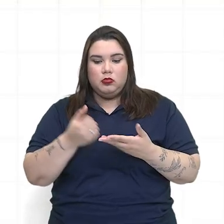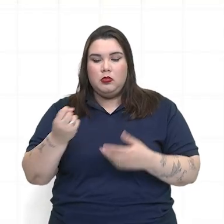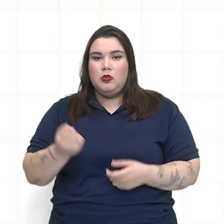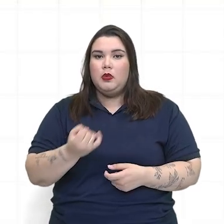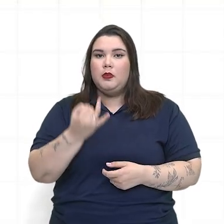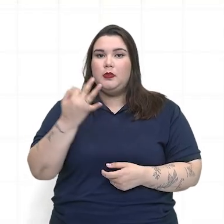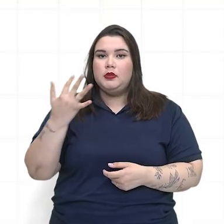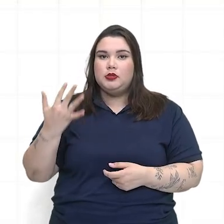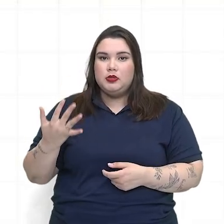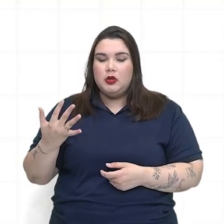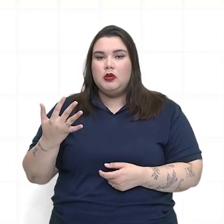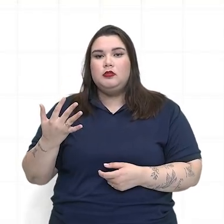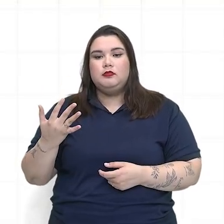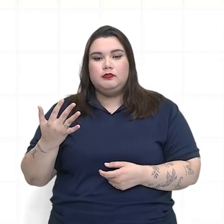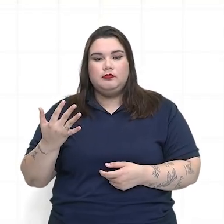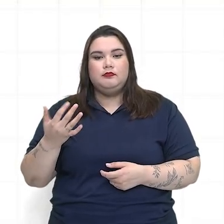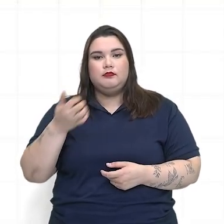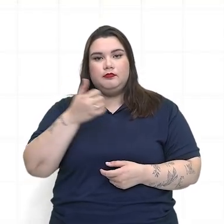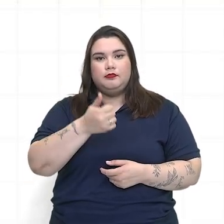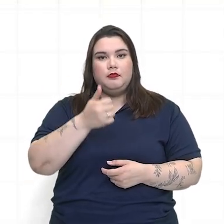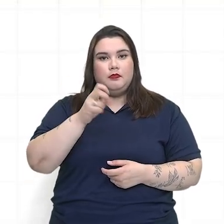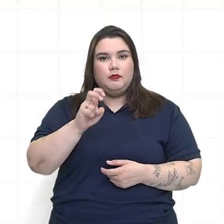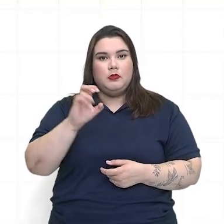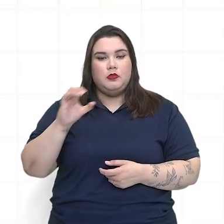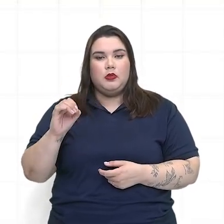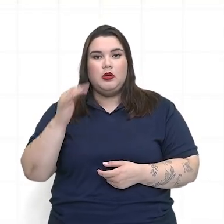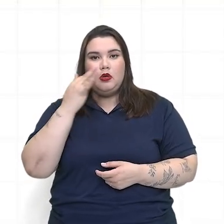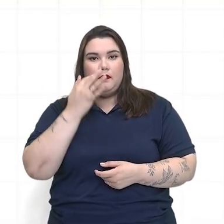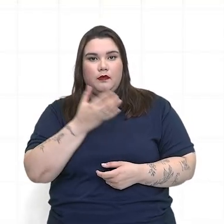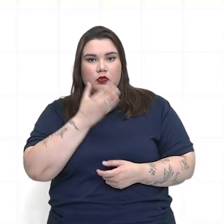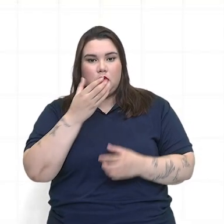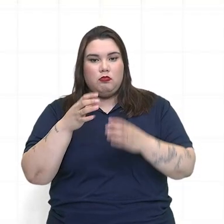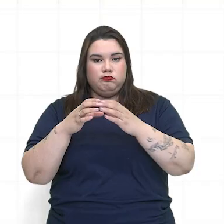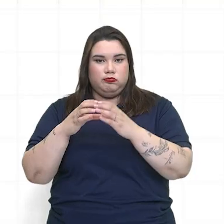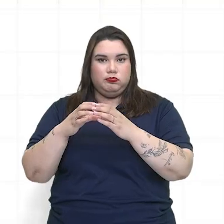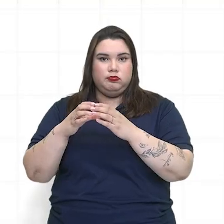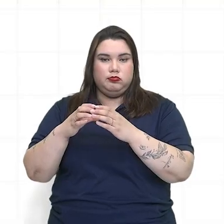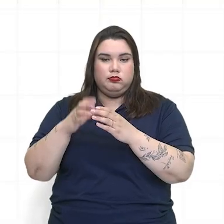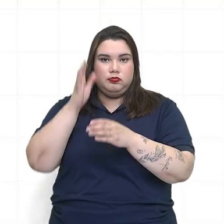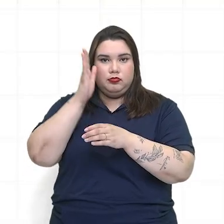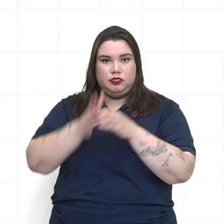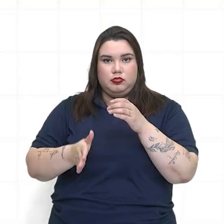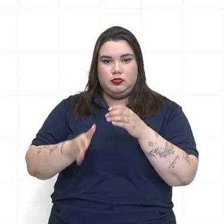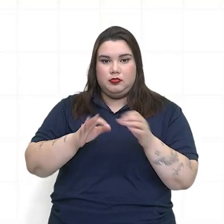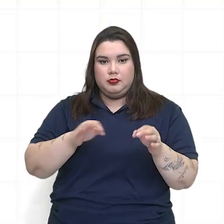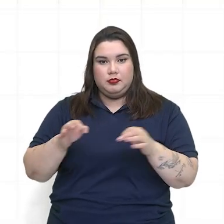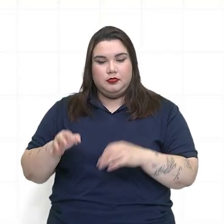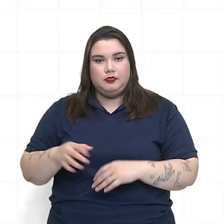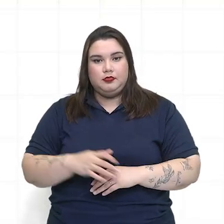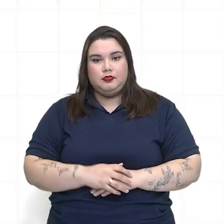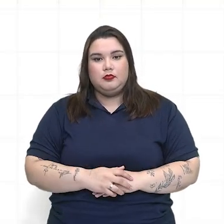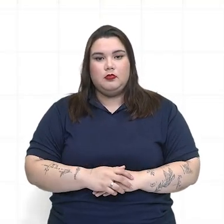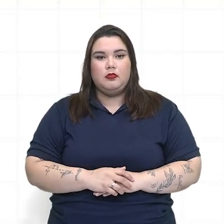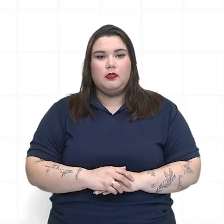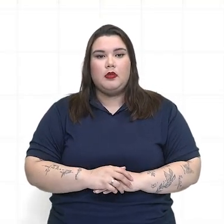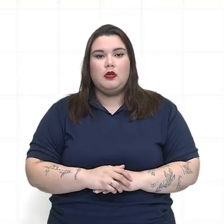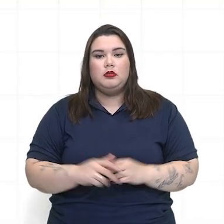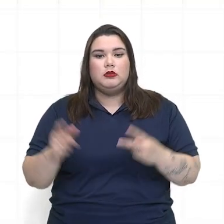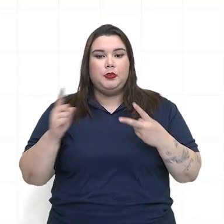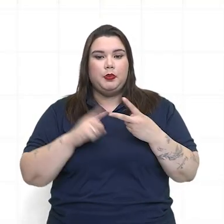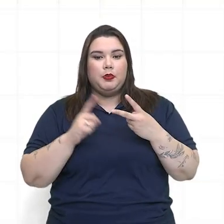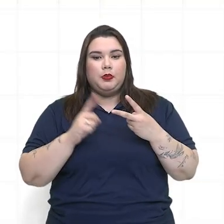personagens da nossa história aqui é de 150 ouriços. Aí, qual dos